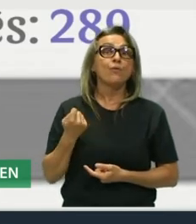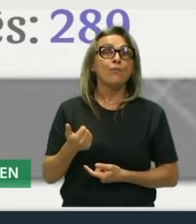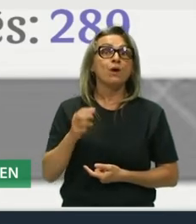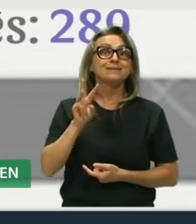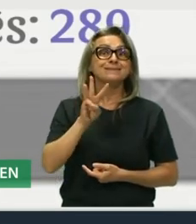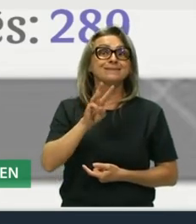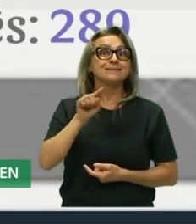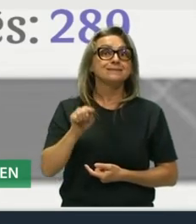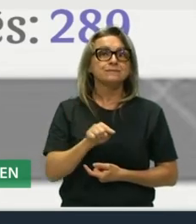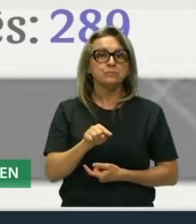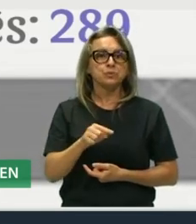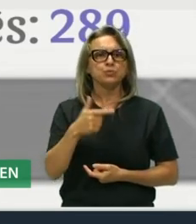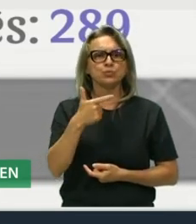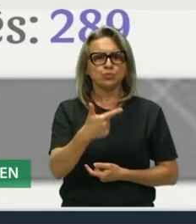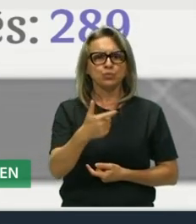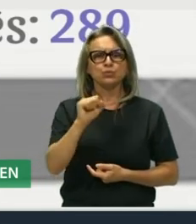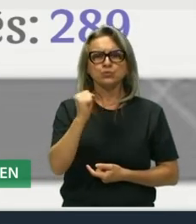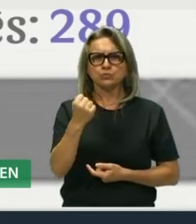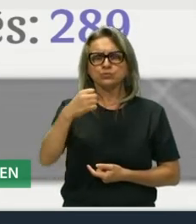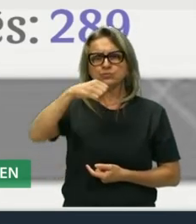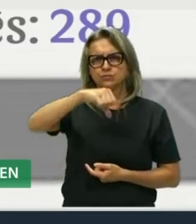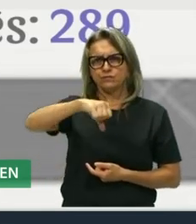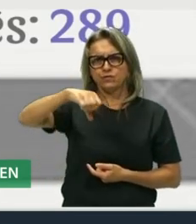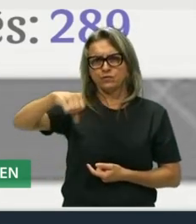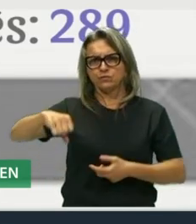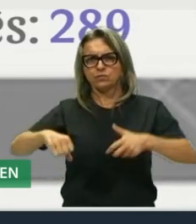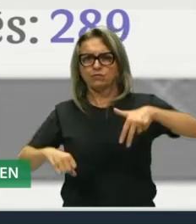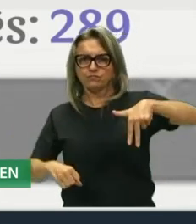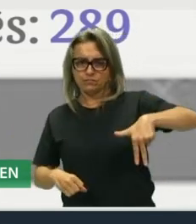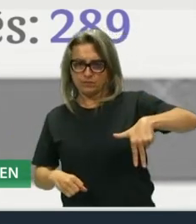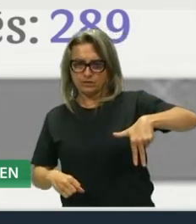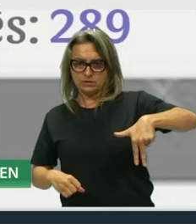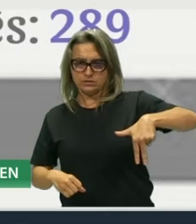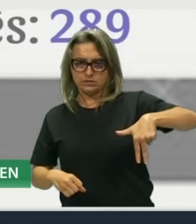né? 2.899 pacientes,